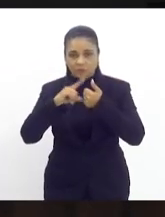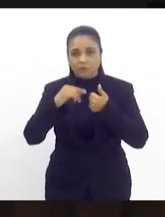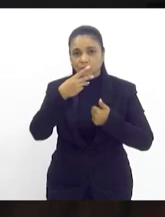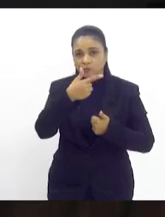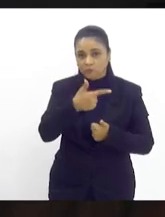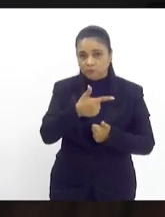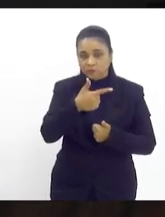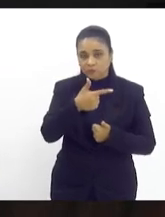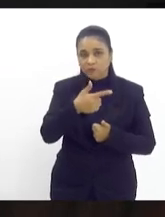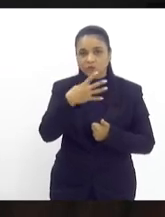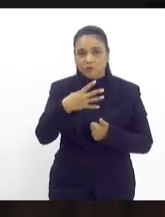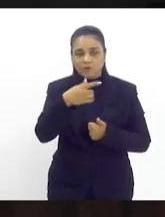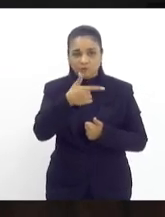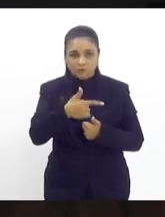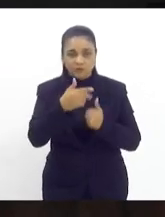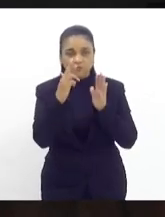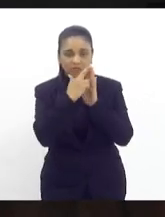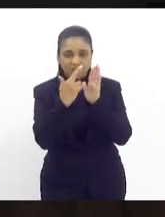Regimento Interno.